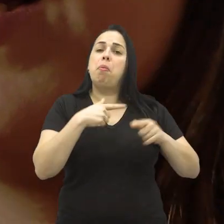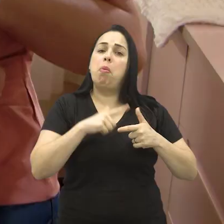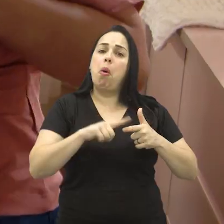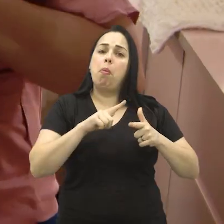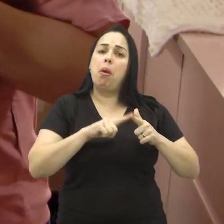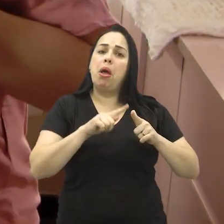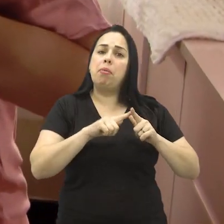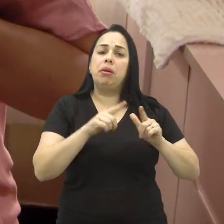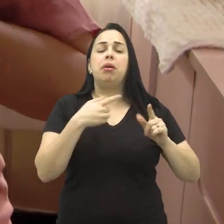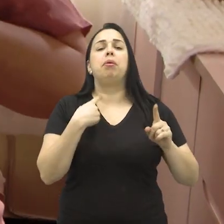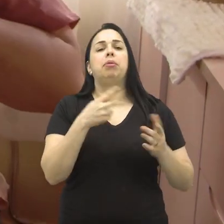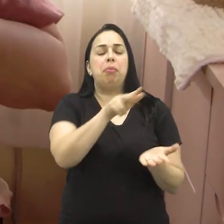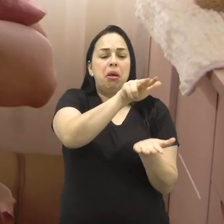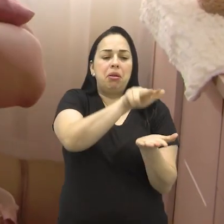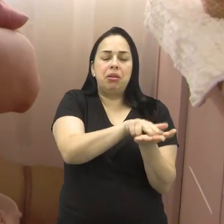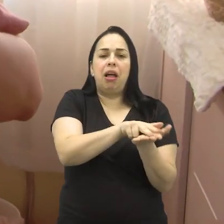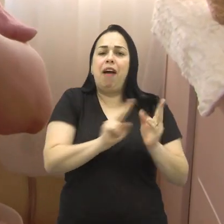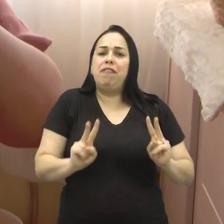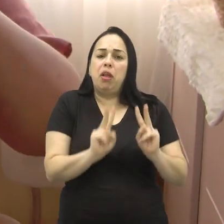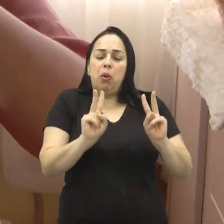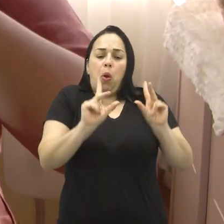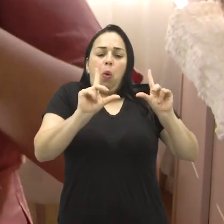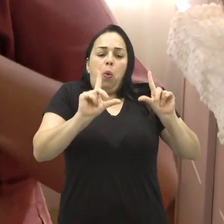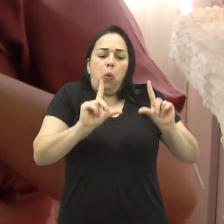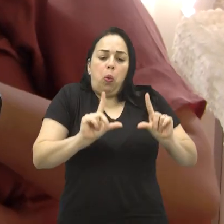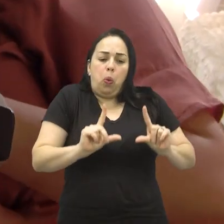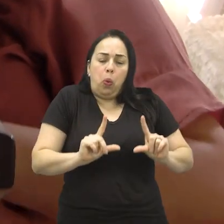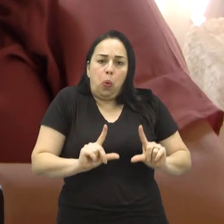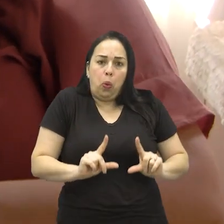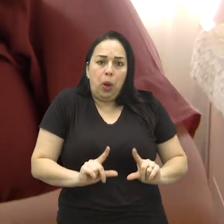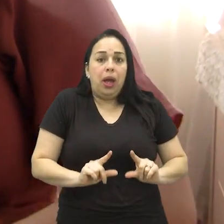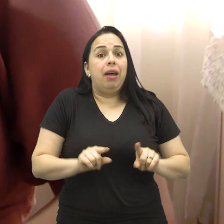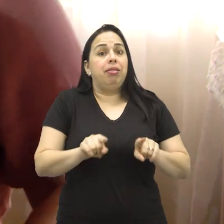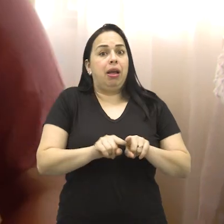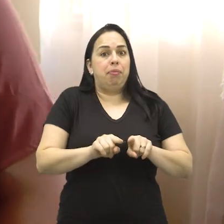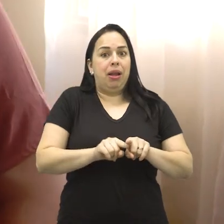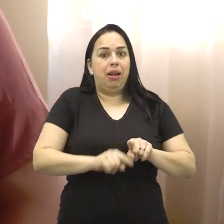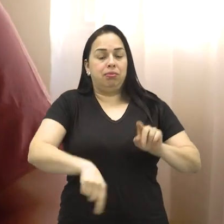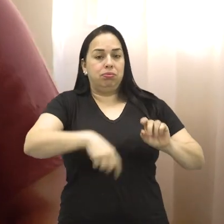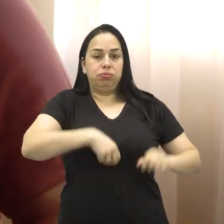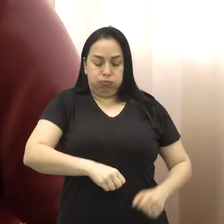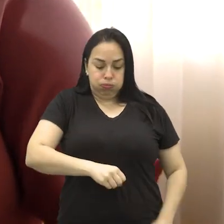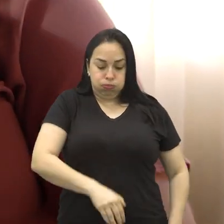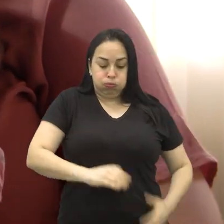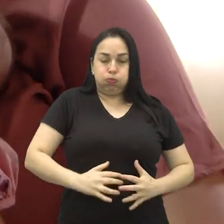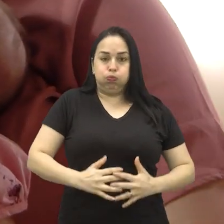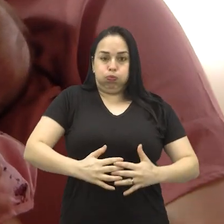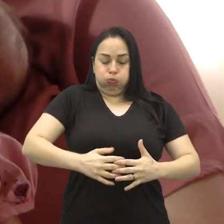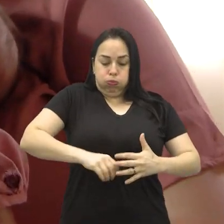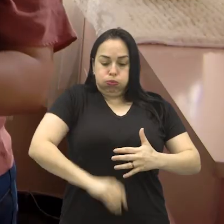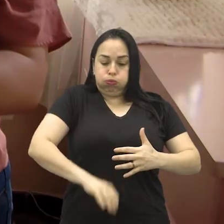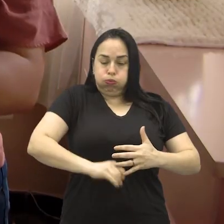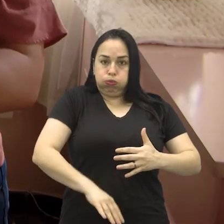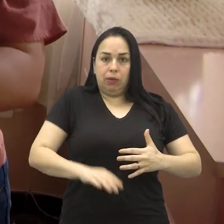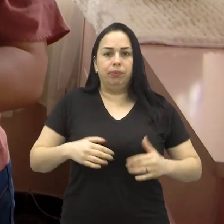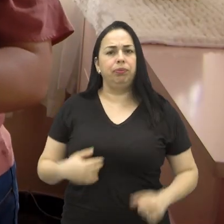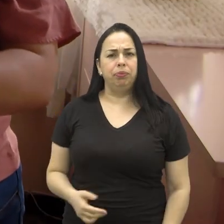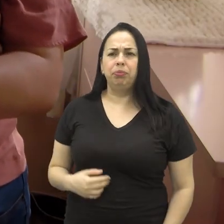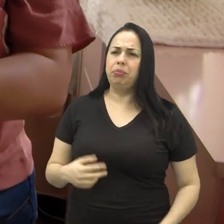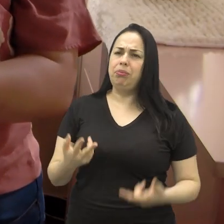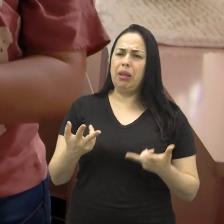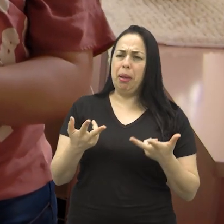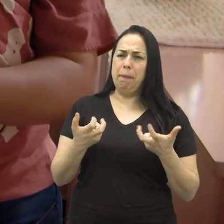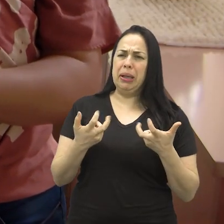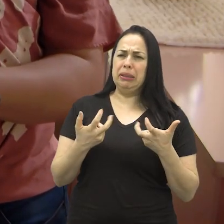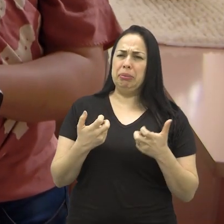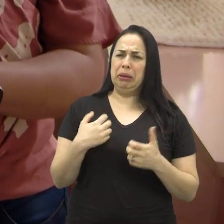gestação. Chegou a ficar internada por queda de vitaminas no corpo e teve um vazamento na bolsa que envolve o bebê. Foi uma queda de